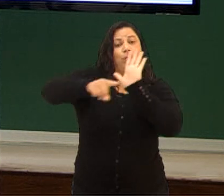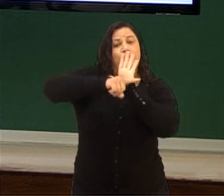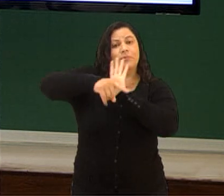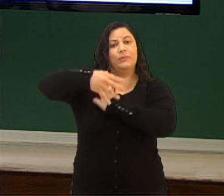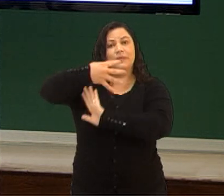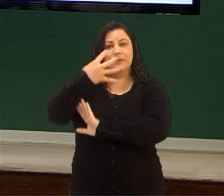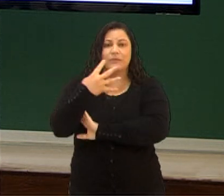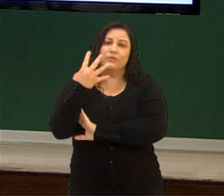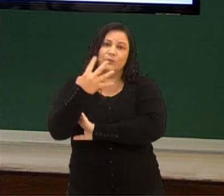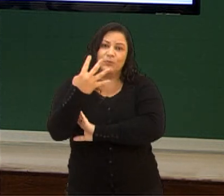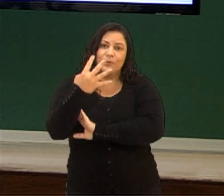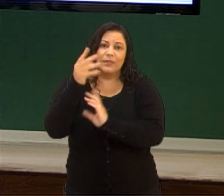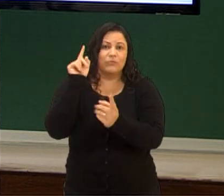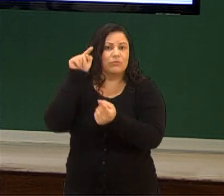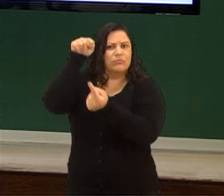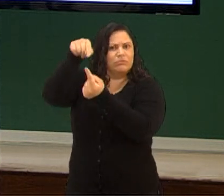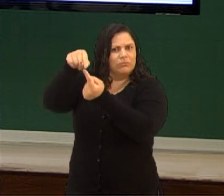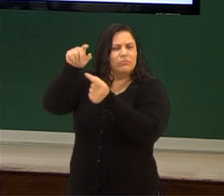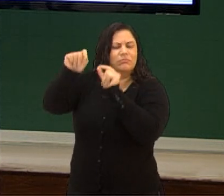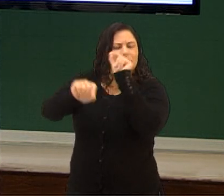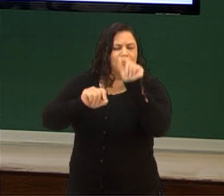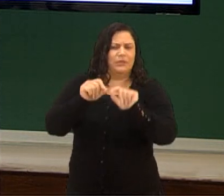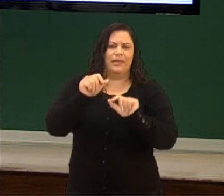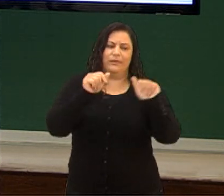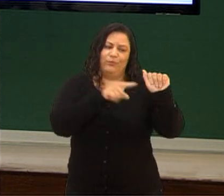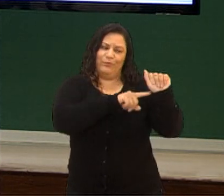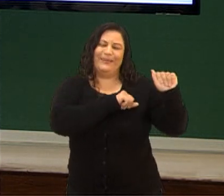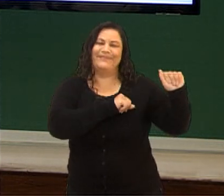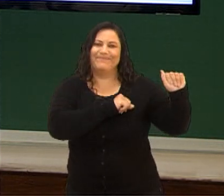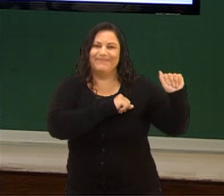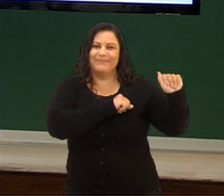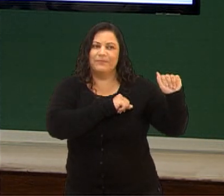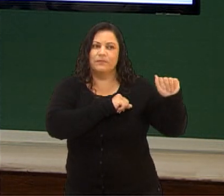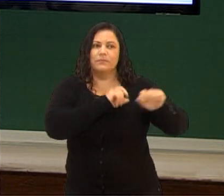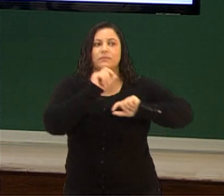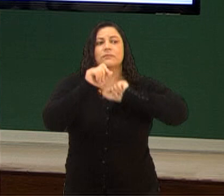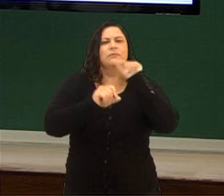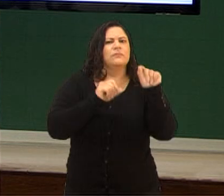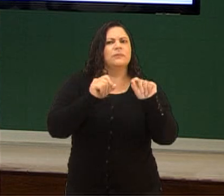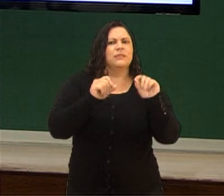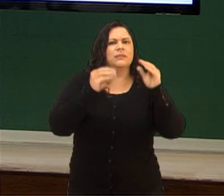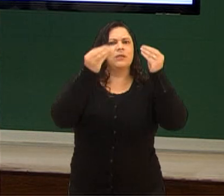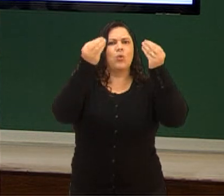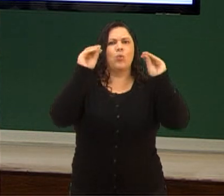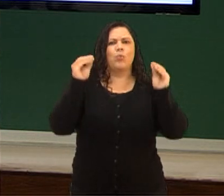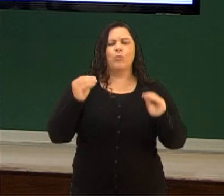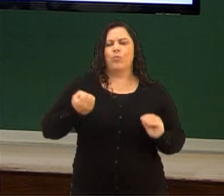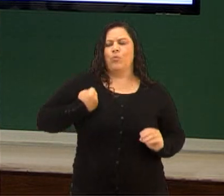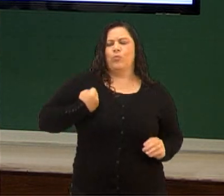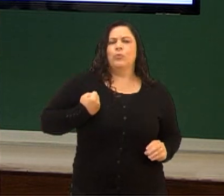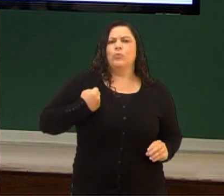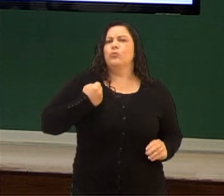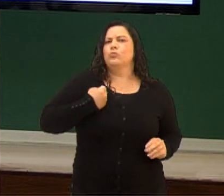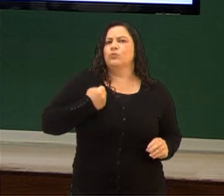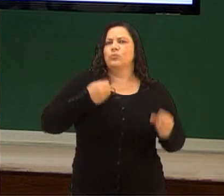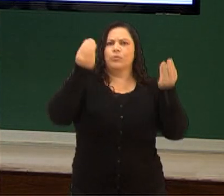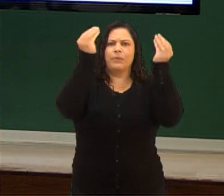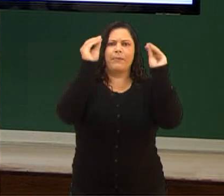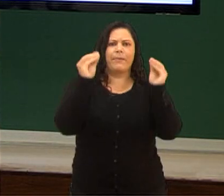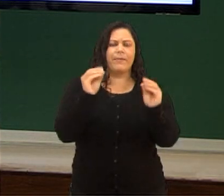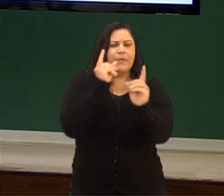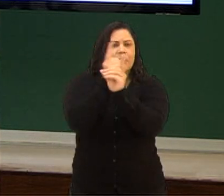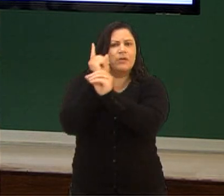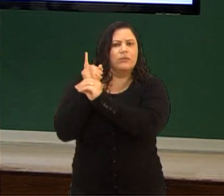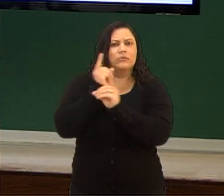menos 4? É o determinante da matriz A, certo? Quem são esses elementos aqui? São os elementos encontrados a partir